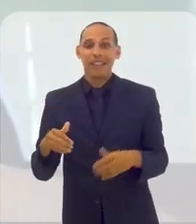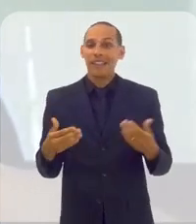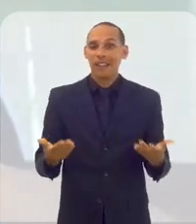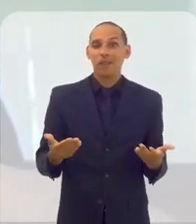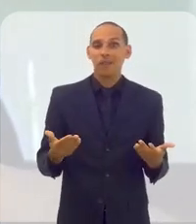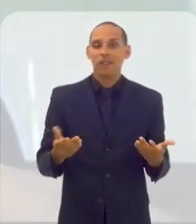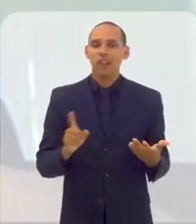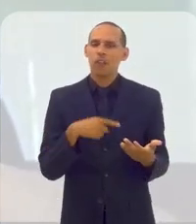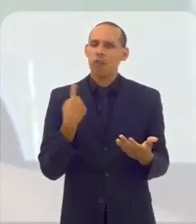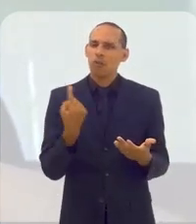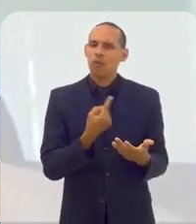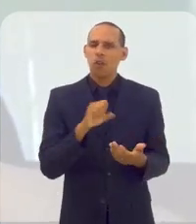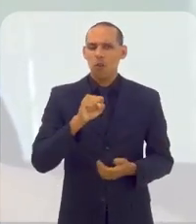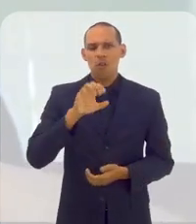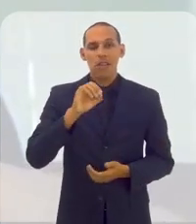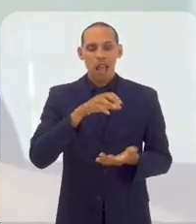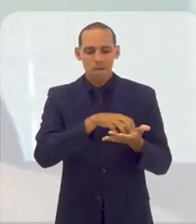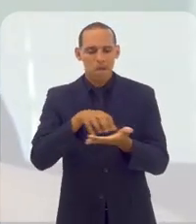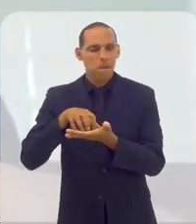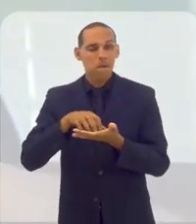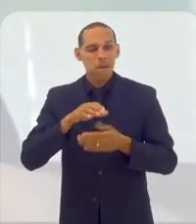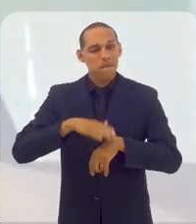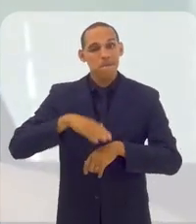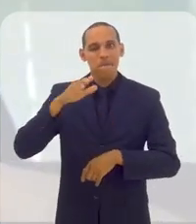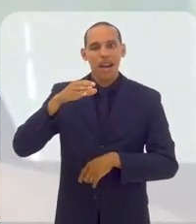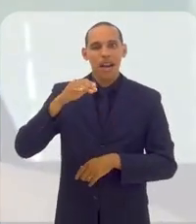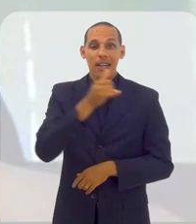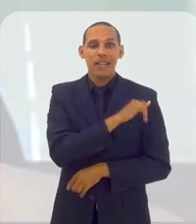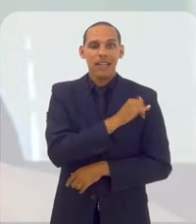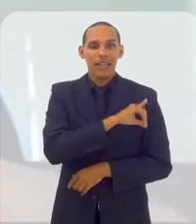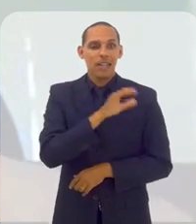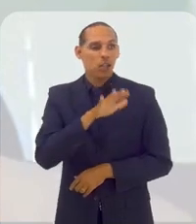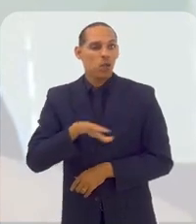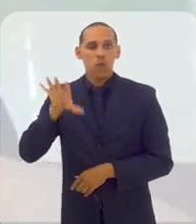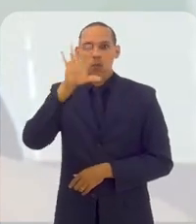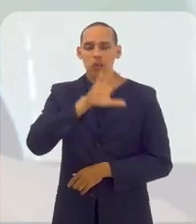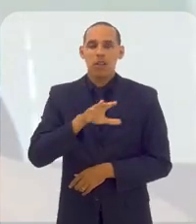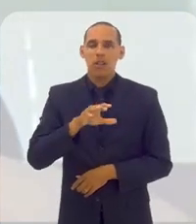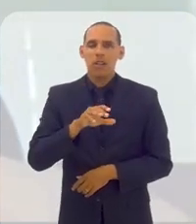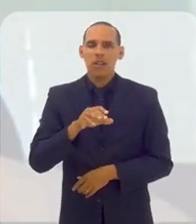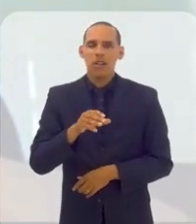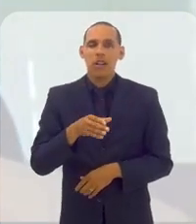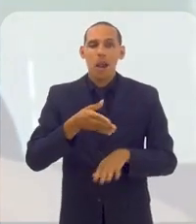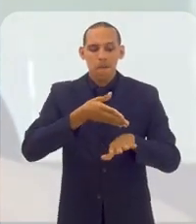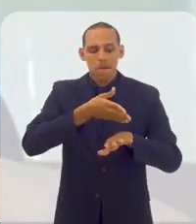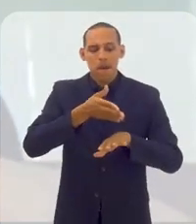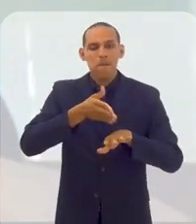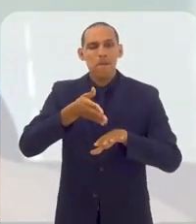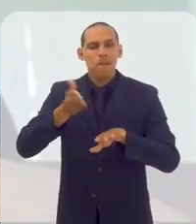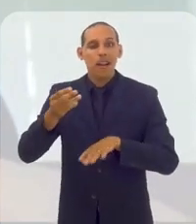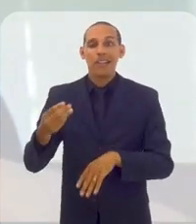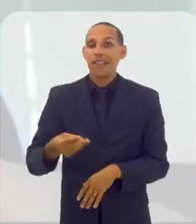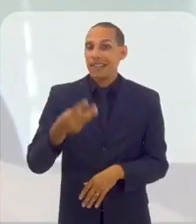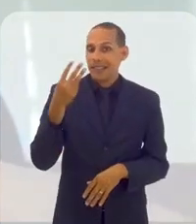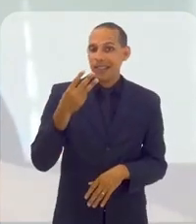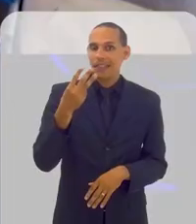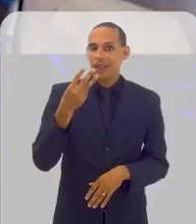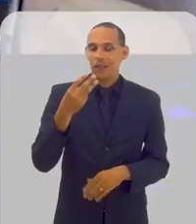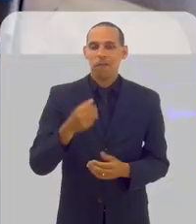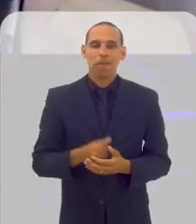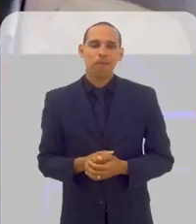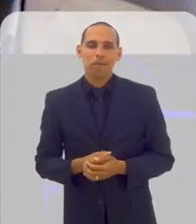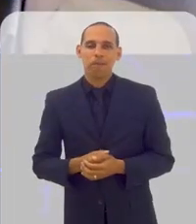né então a gente tem mais de 80 polos aí todo do Rio de Janeiro em três modalidades né uma modalidade